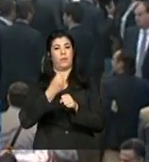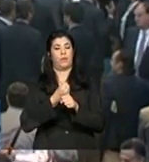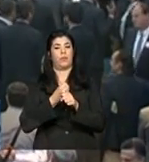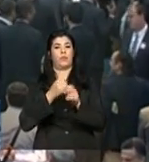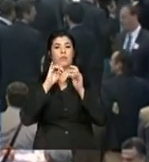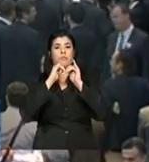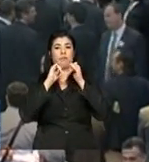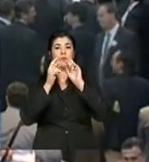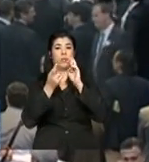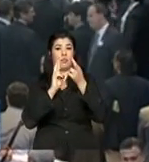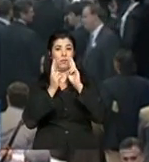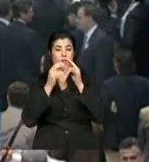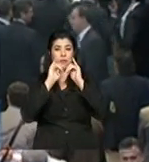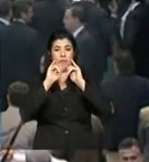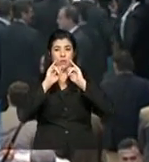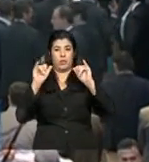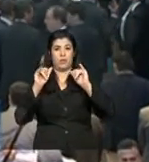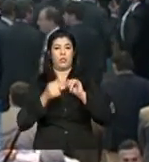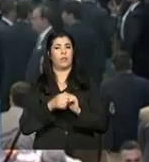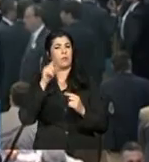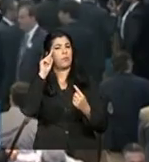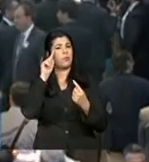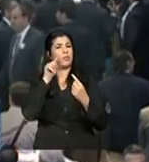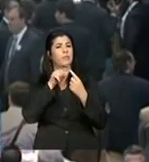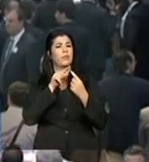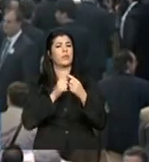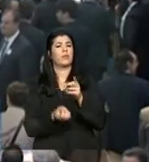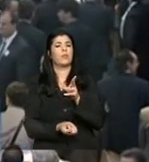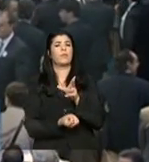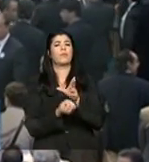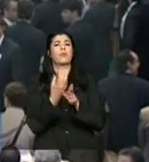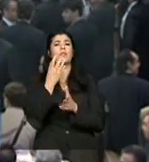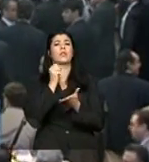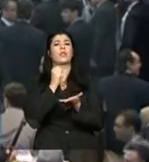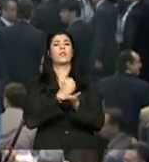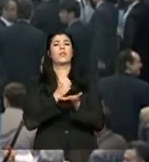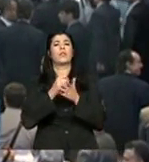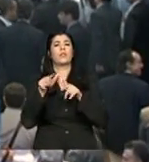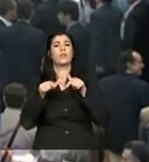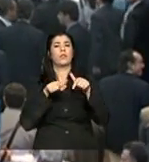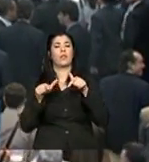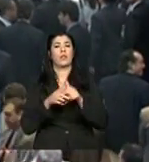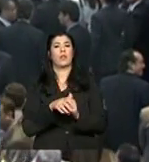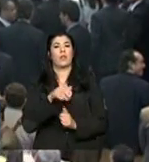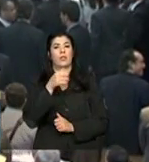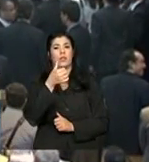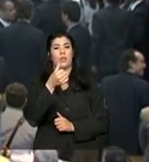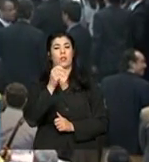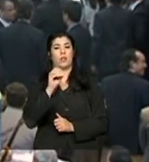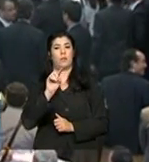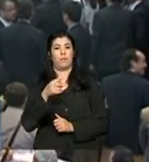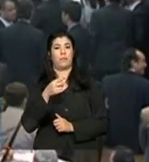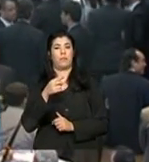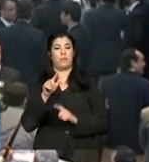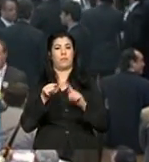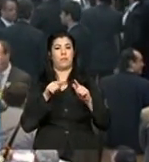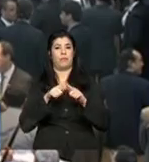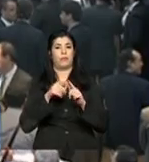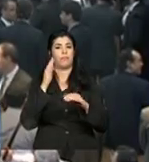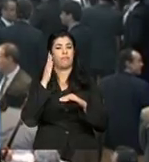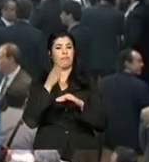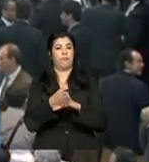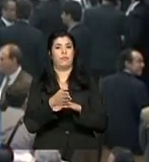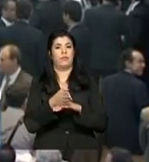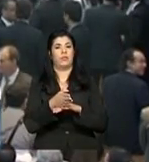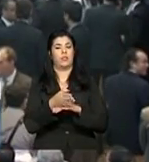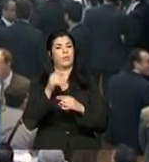uma estimativa de geração de 60 empregos diretos. E essa linha de transmissão,